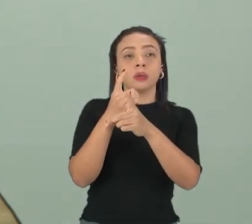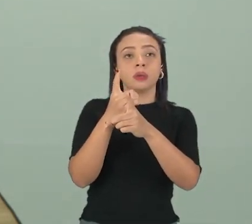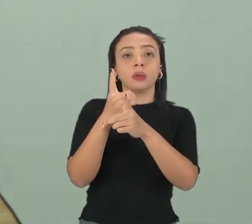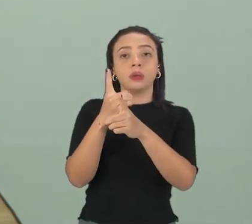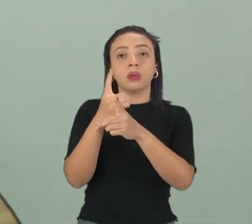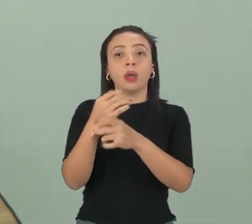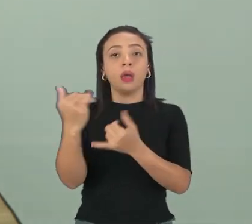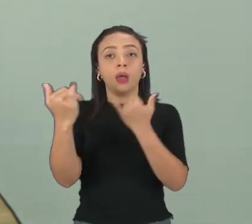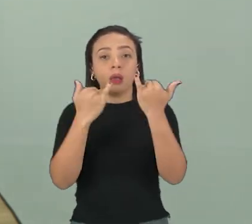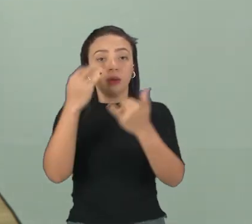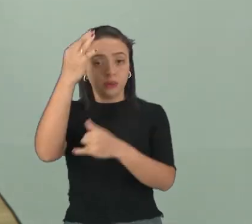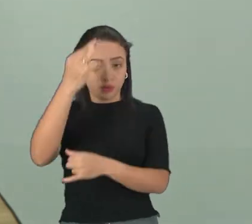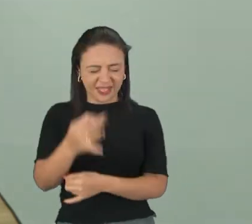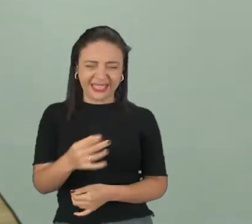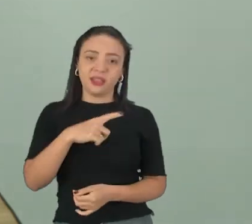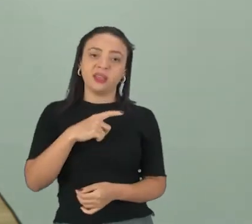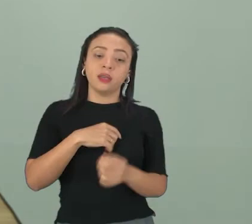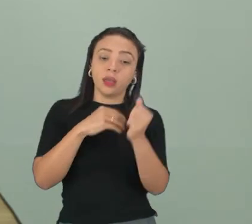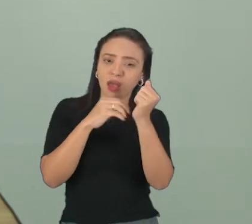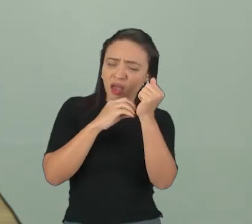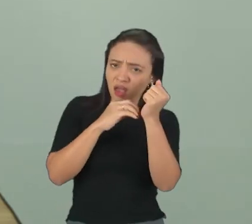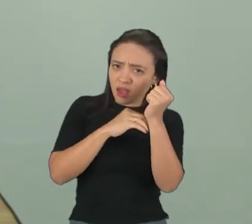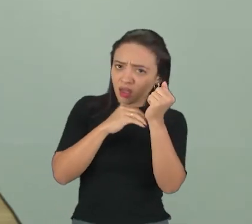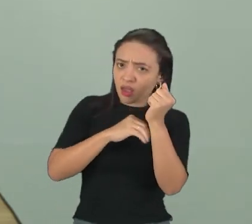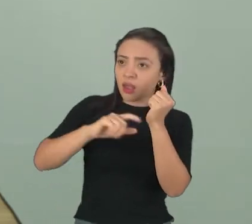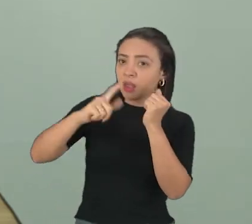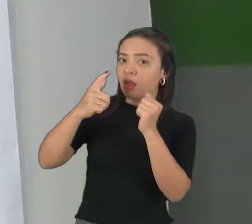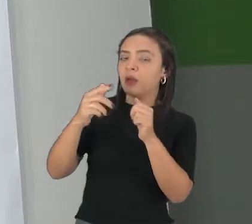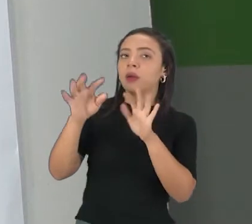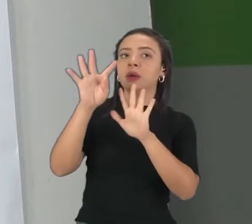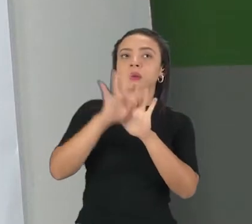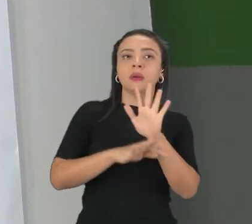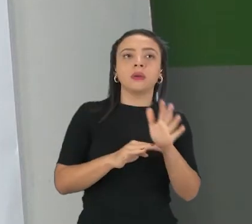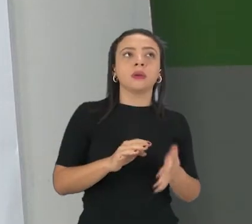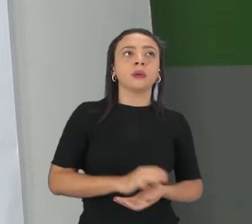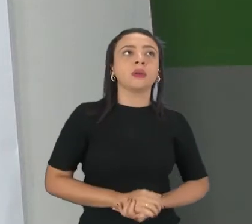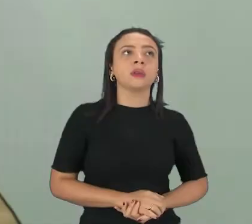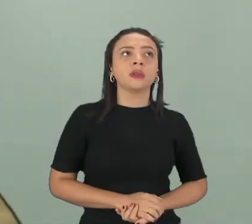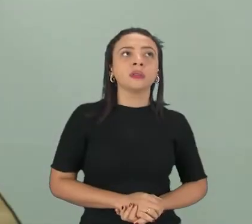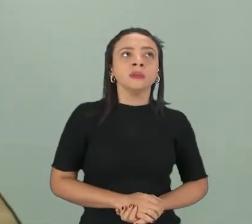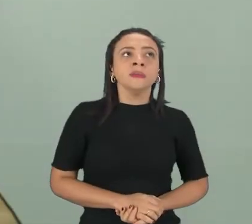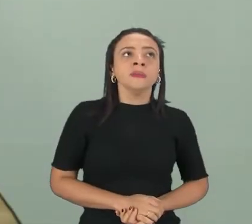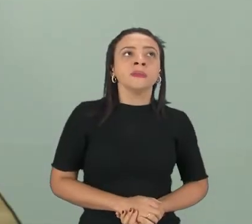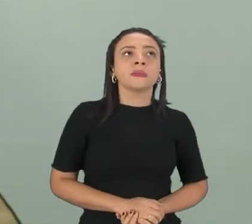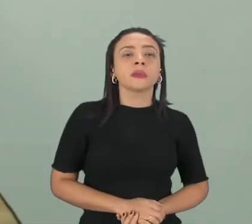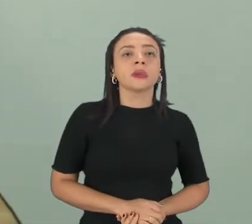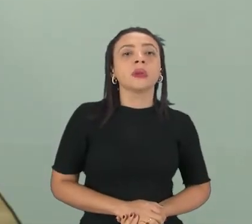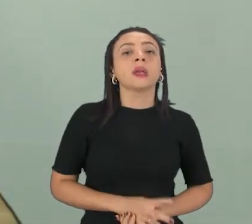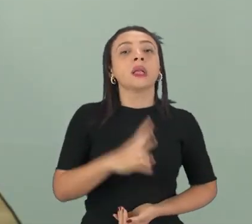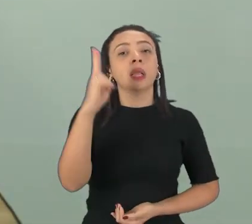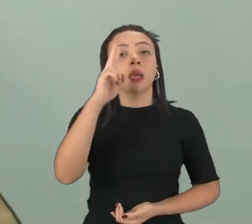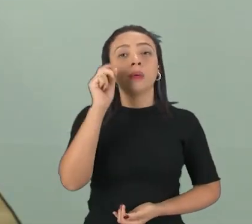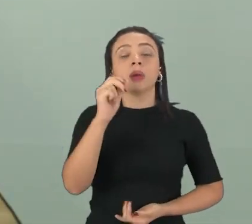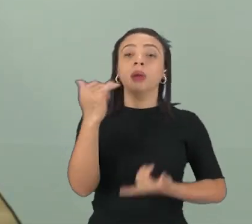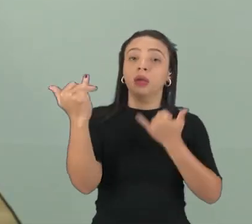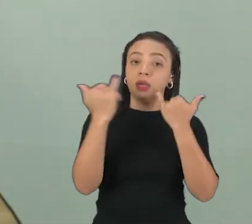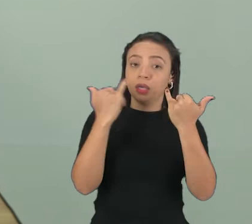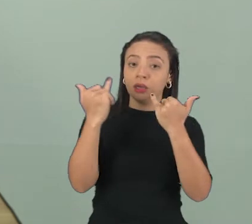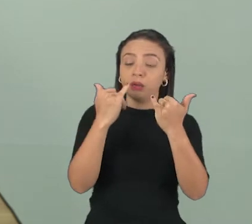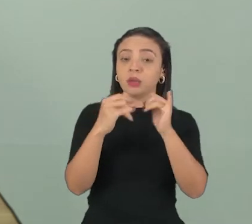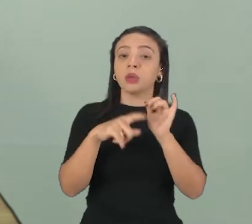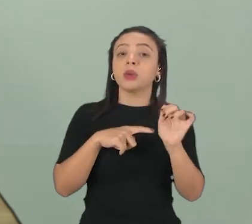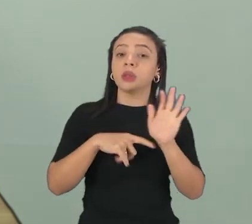também as informações implícitas em um outro texto. Voltando um pouquinho, informação implícita são informações que o